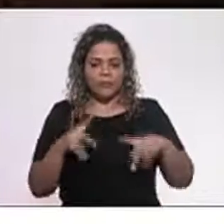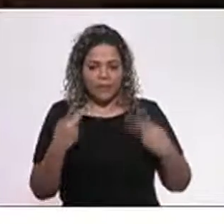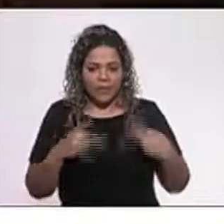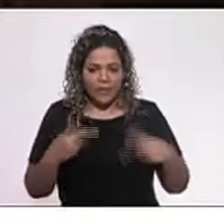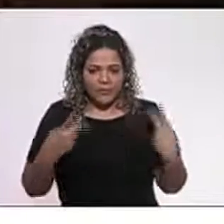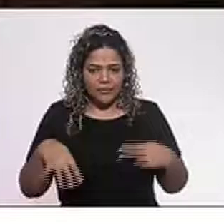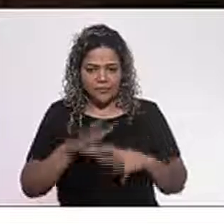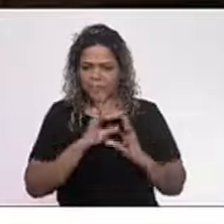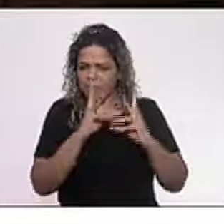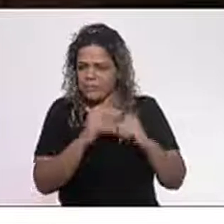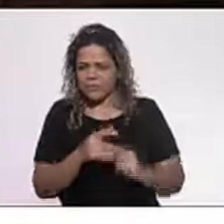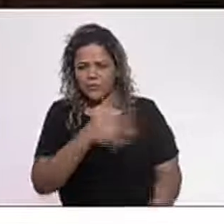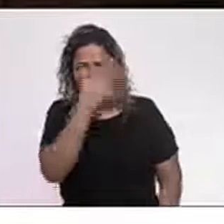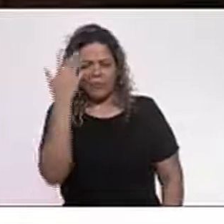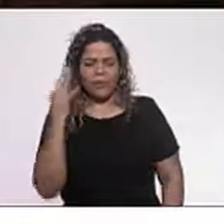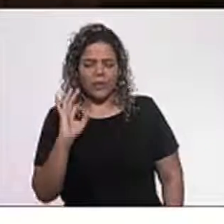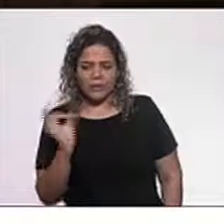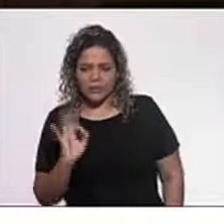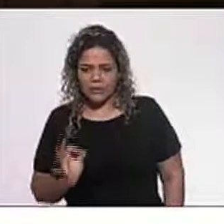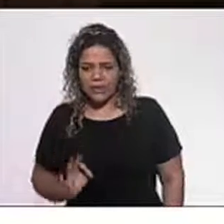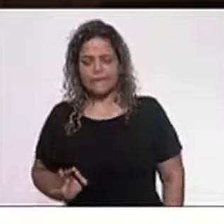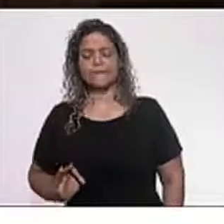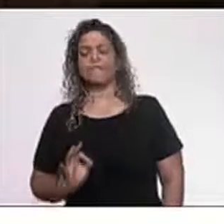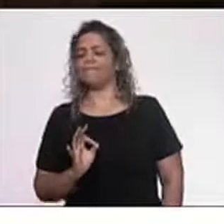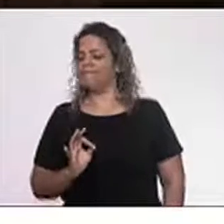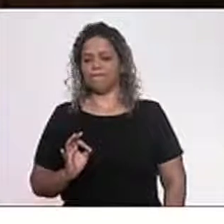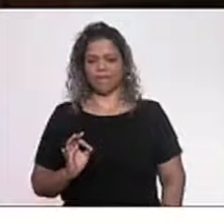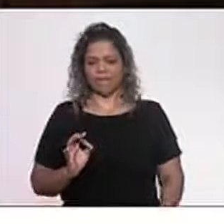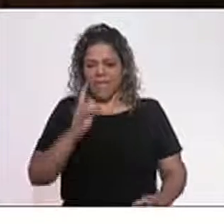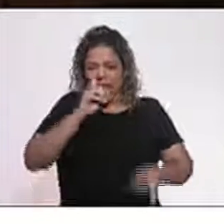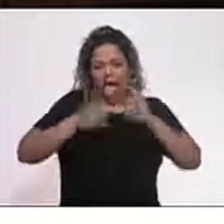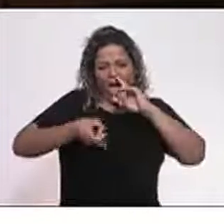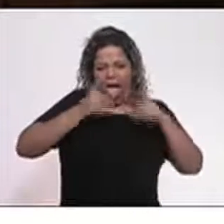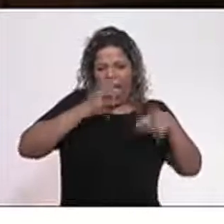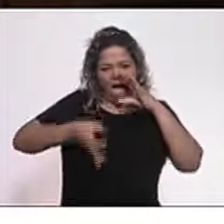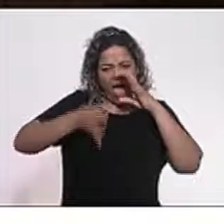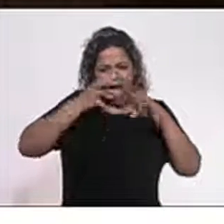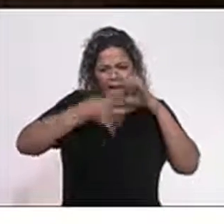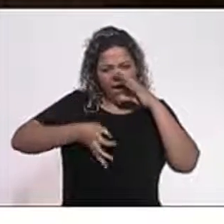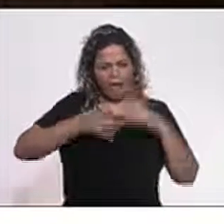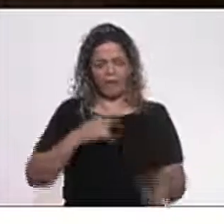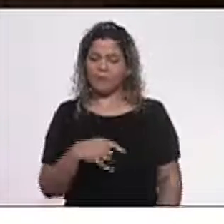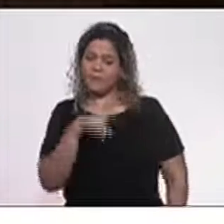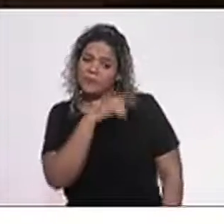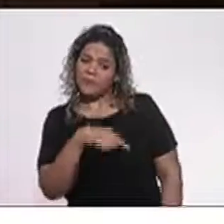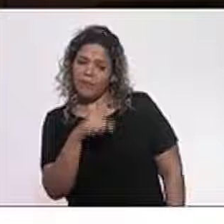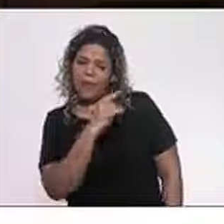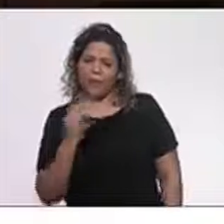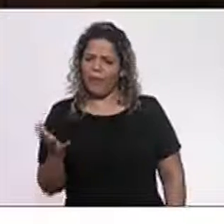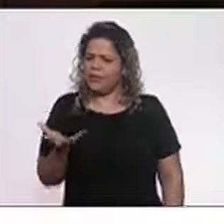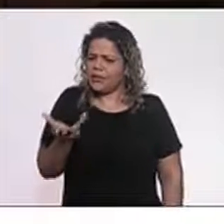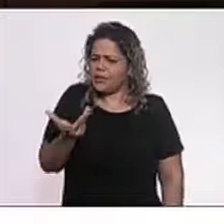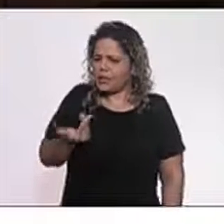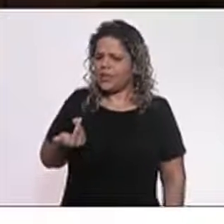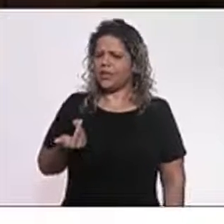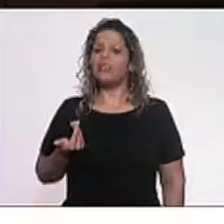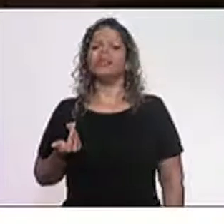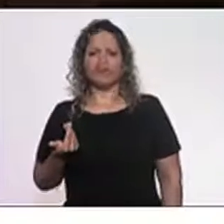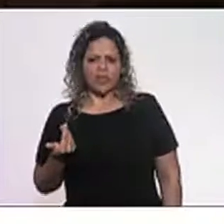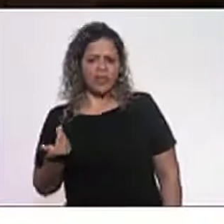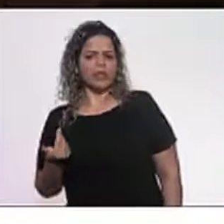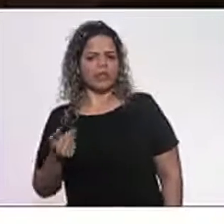mais. E ninguém é escrachado como ela é. É uma excelente desembargadora,